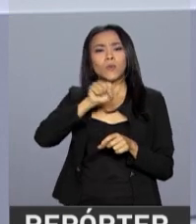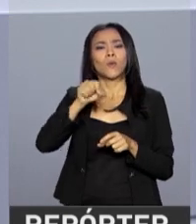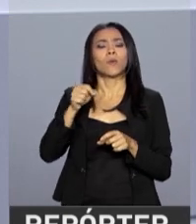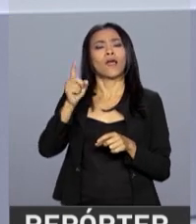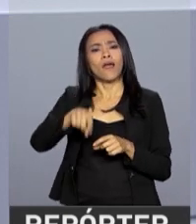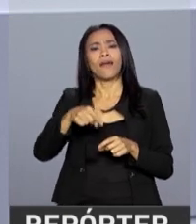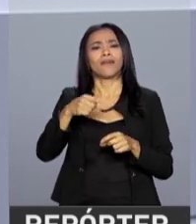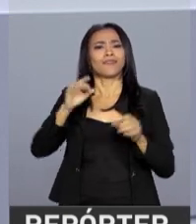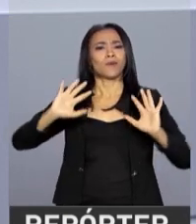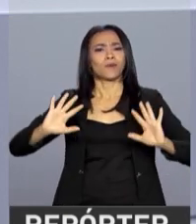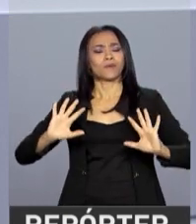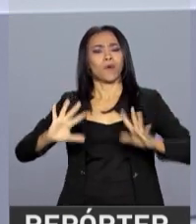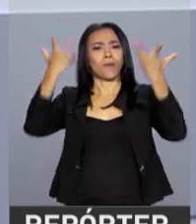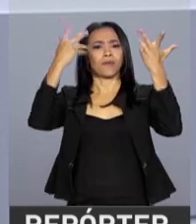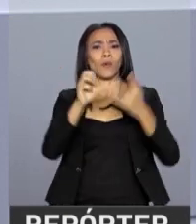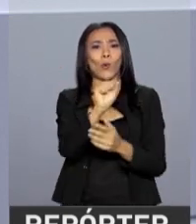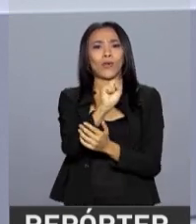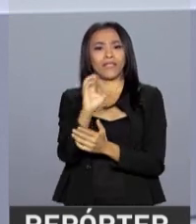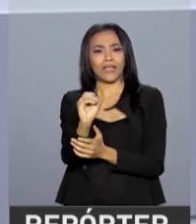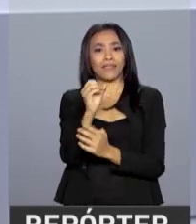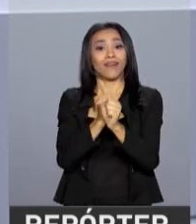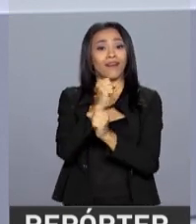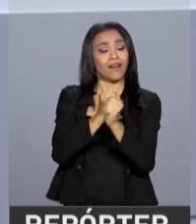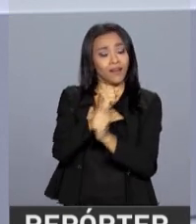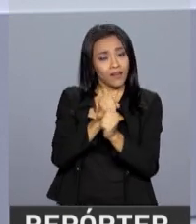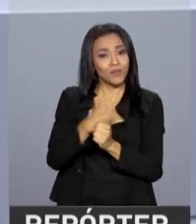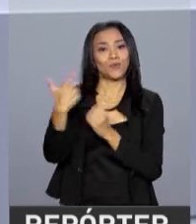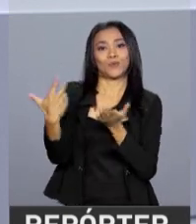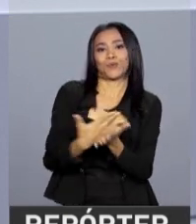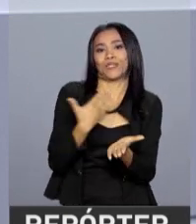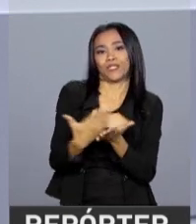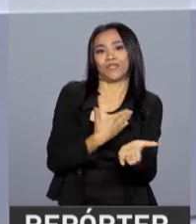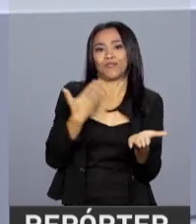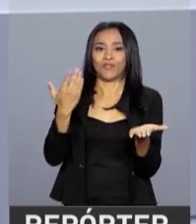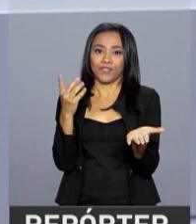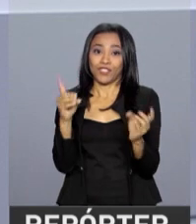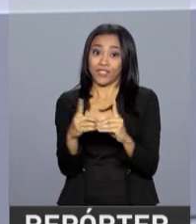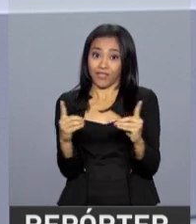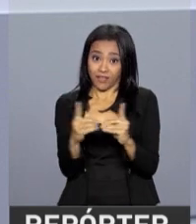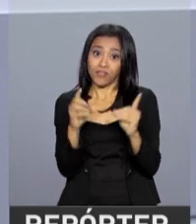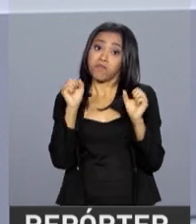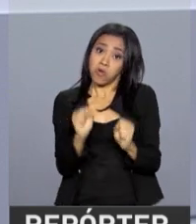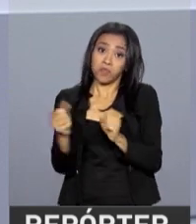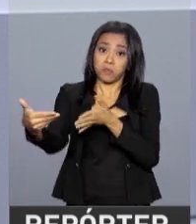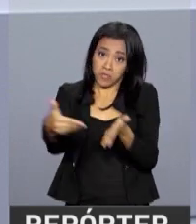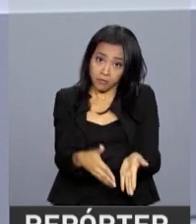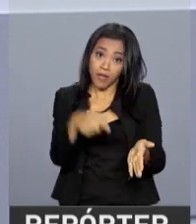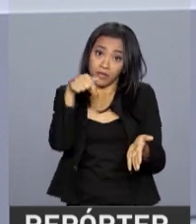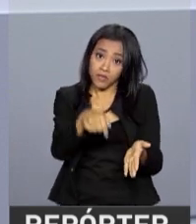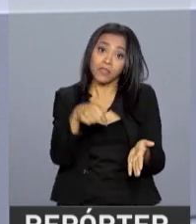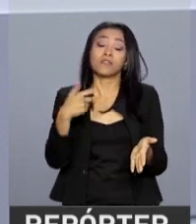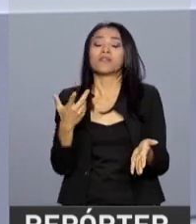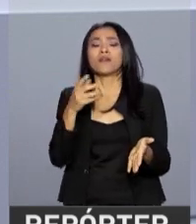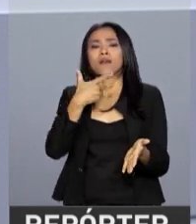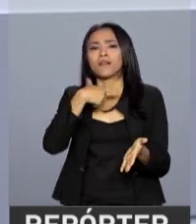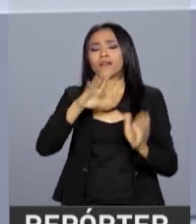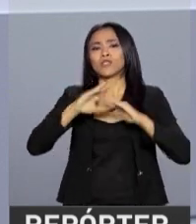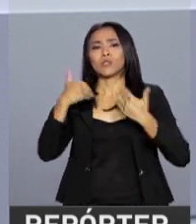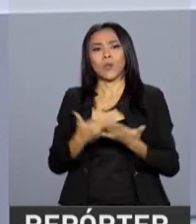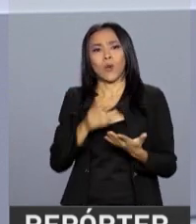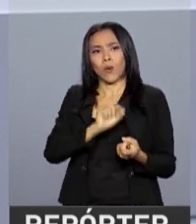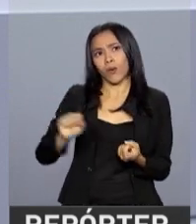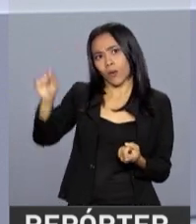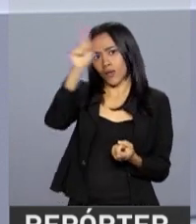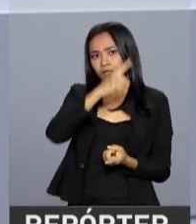dos 80 anos da política pública do livro didático podem participar os estudantes de ensino fundamental e médio das escolas públicas